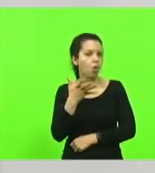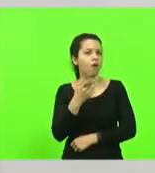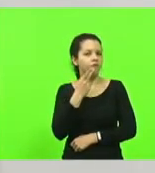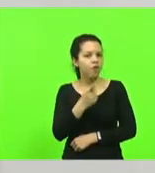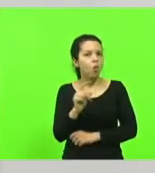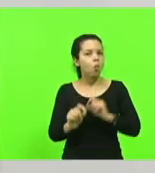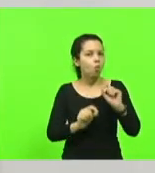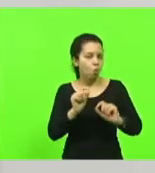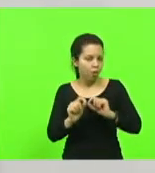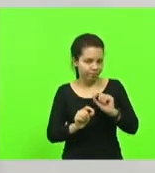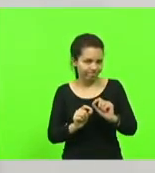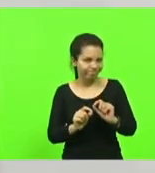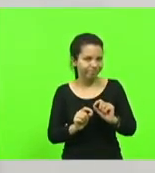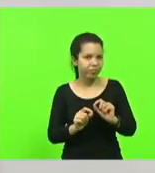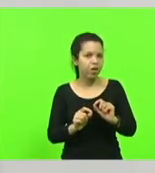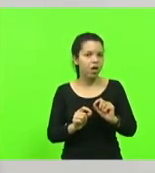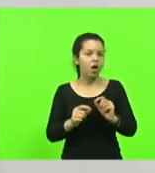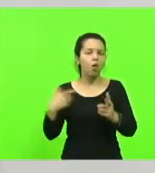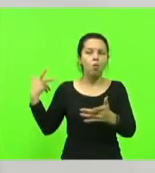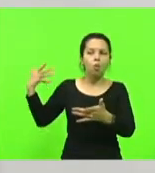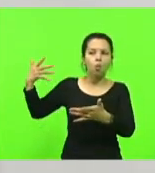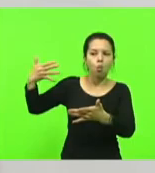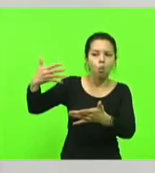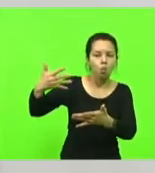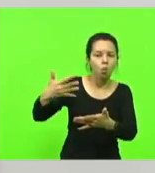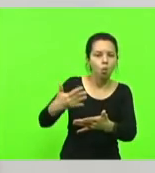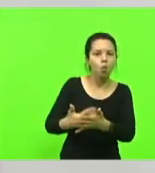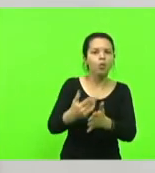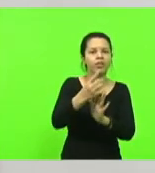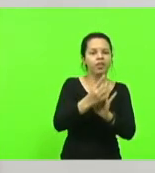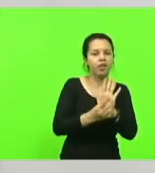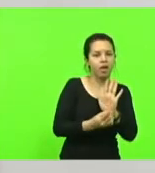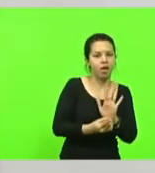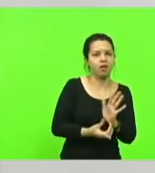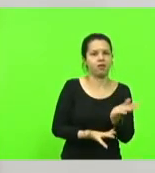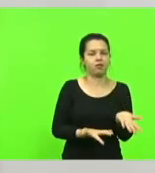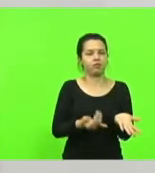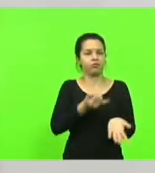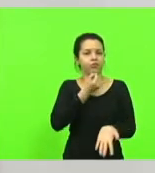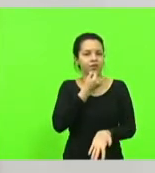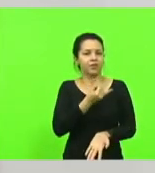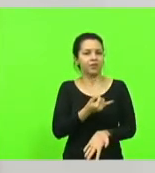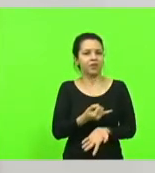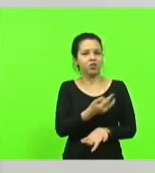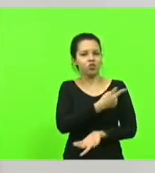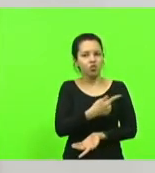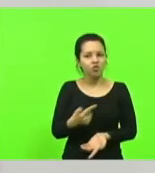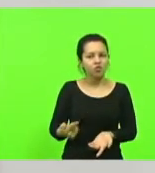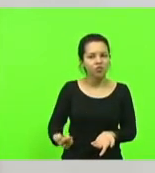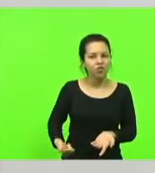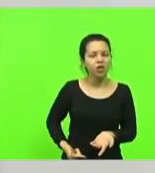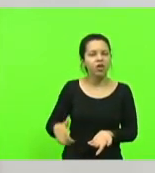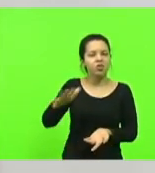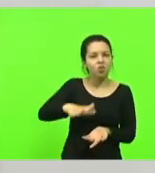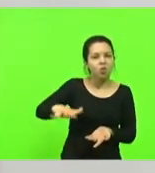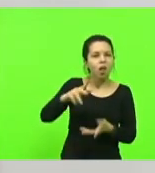dizendo que nas últimas décadas, infelizmente, os governos centrais, lá em